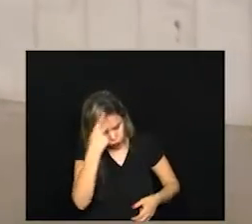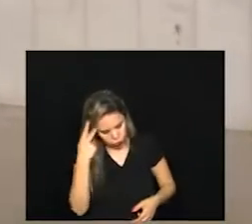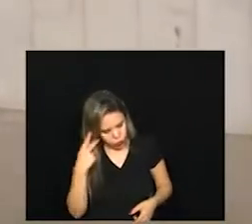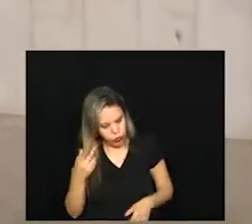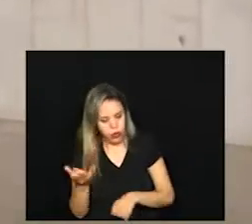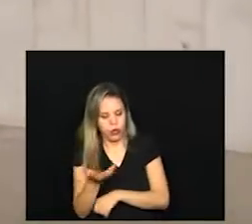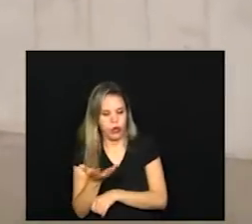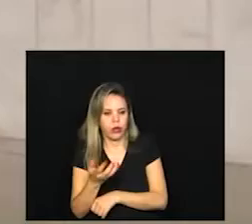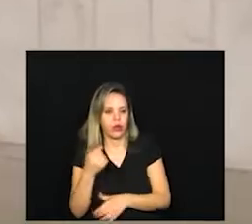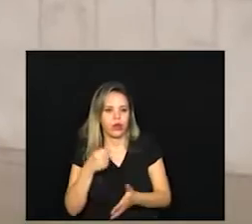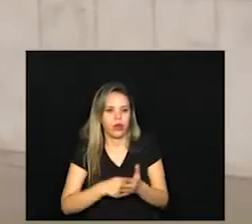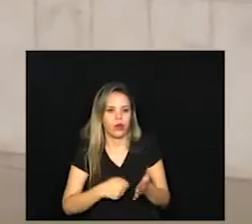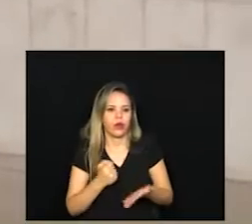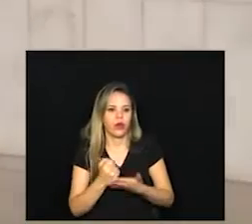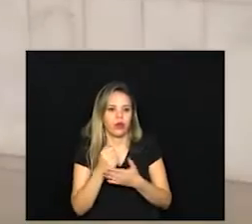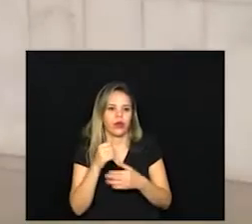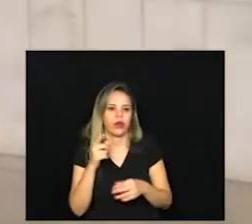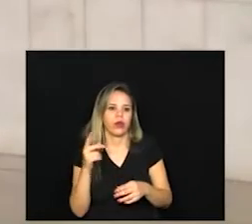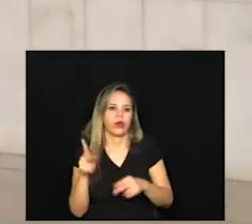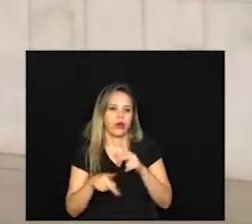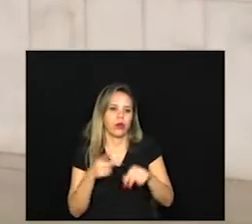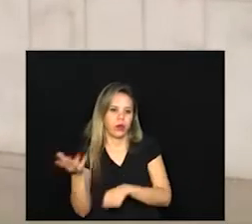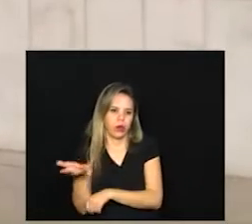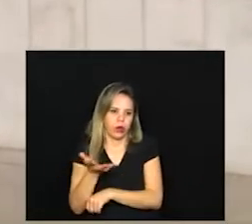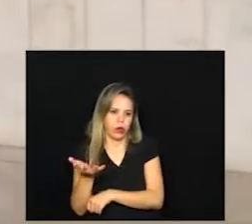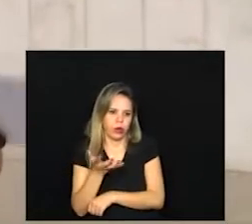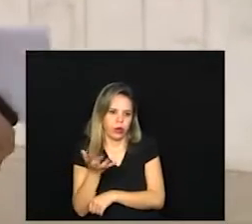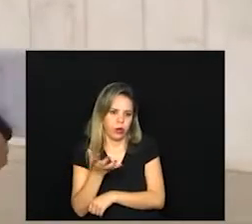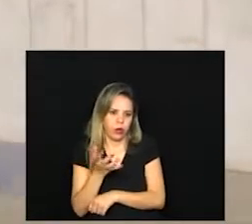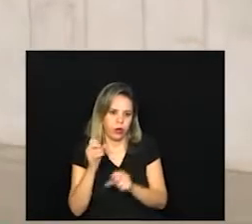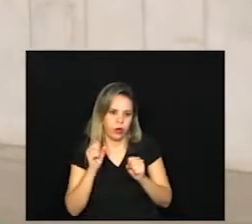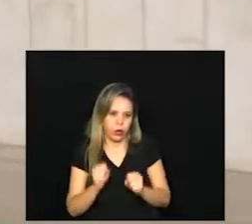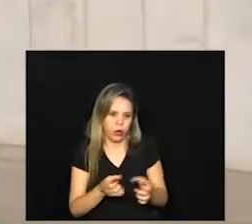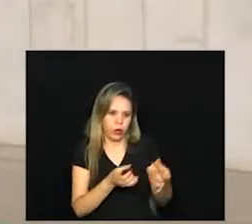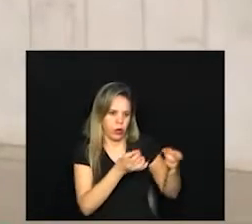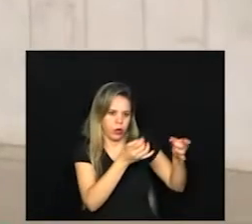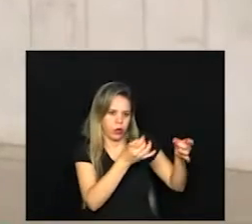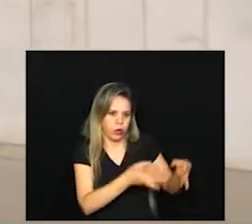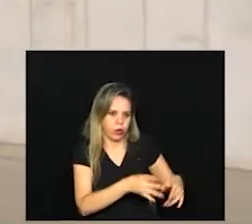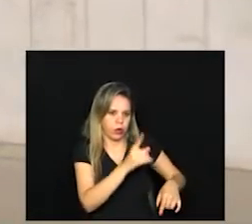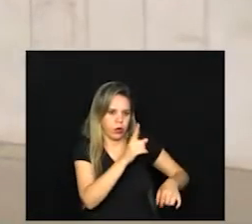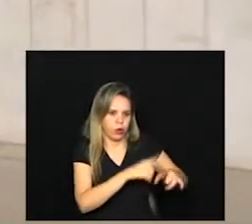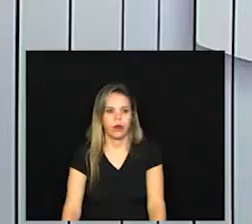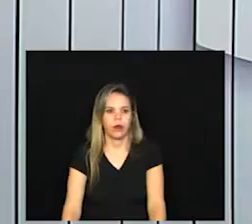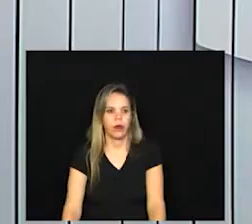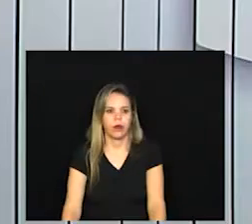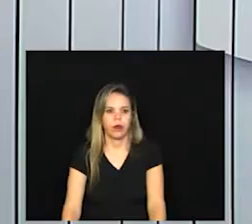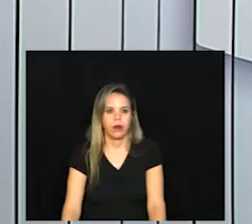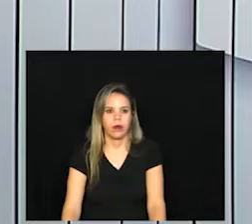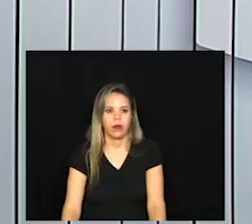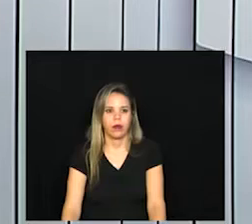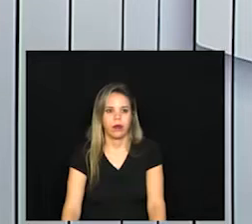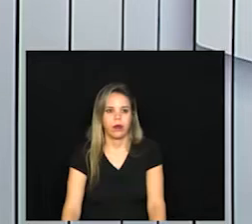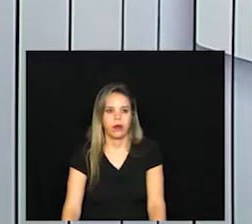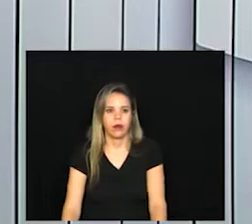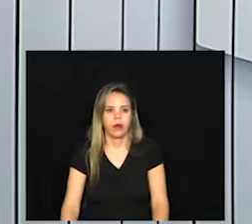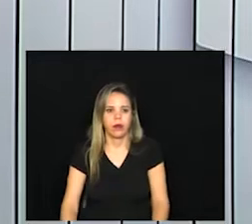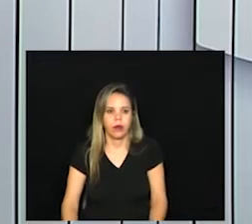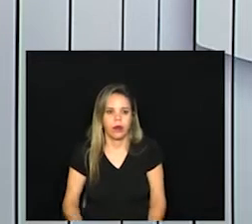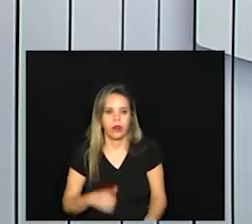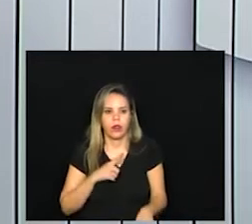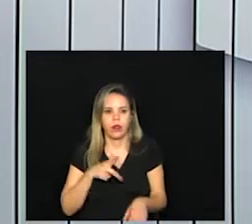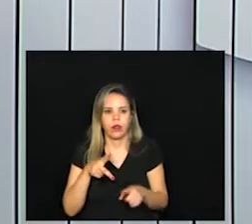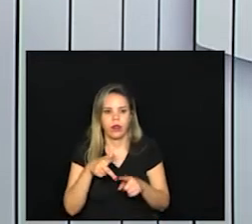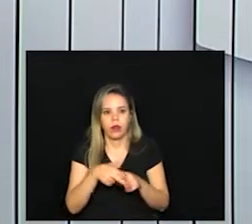para a política da população em situação de rua, que é onde os moradores podem deixar seus pertences com segurança. Bom, tivemos